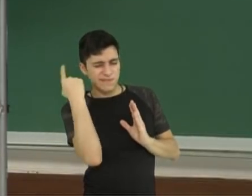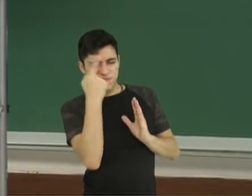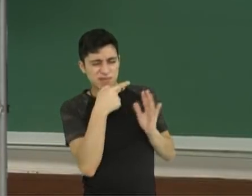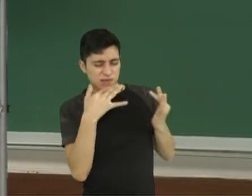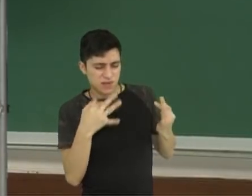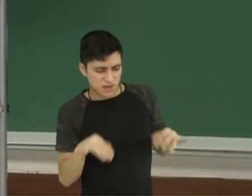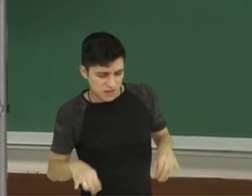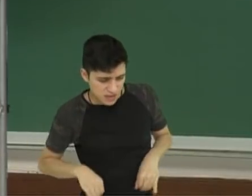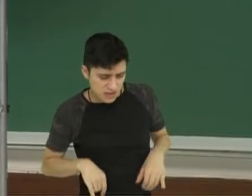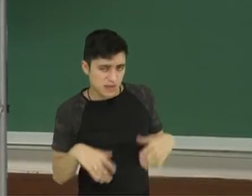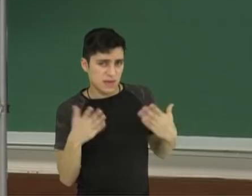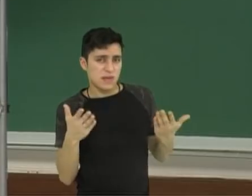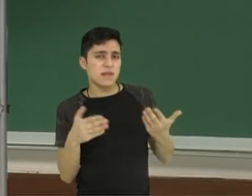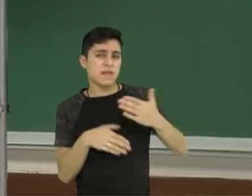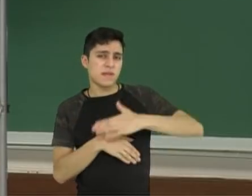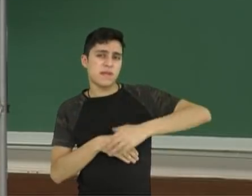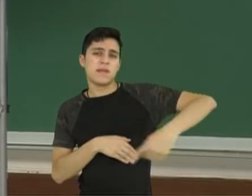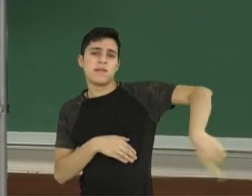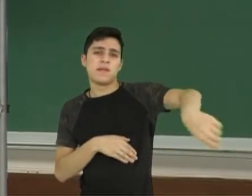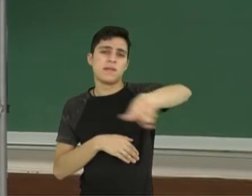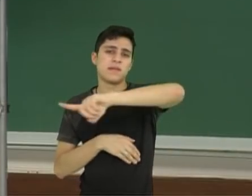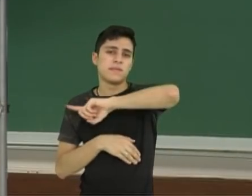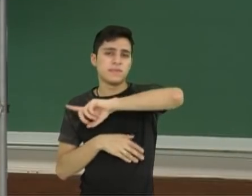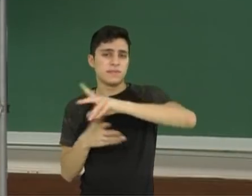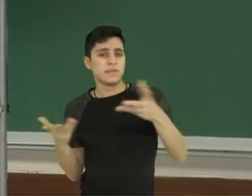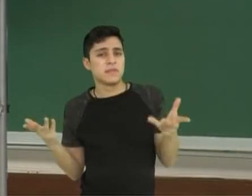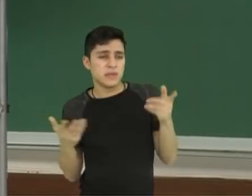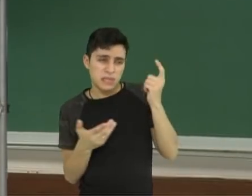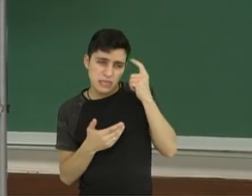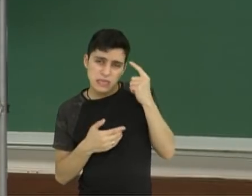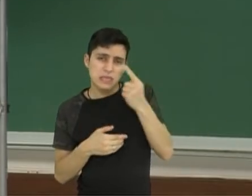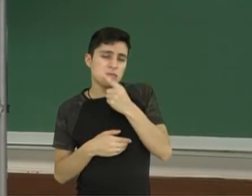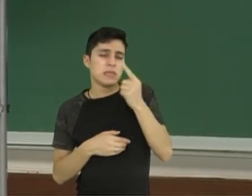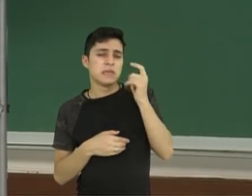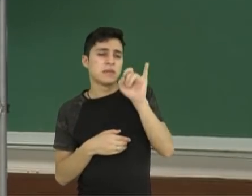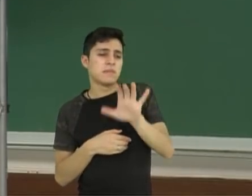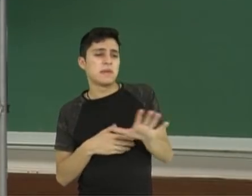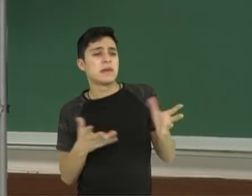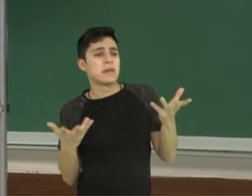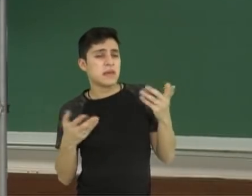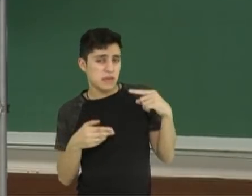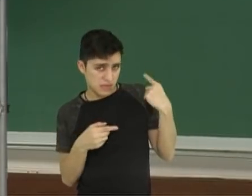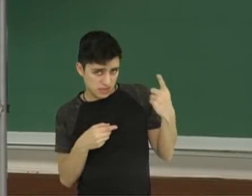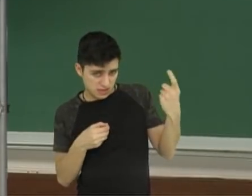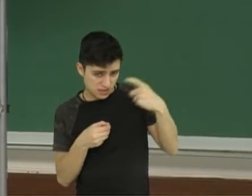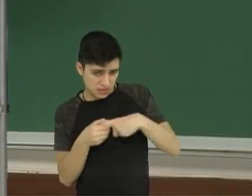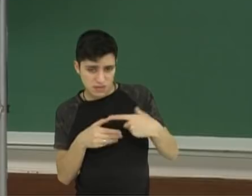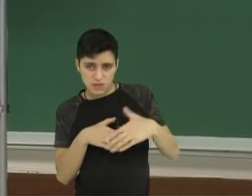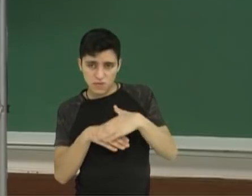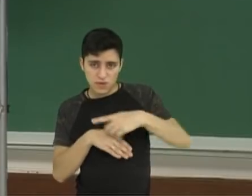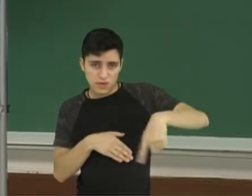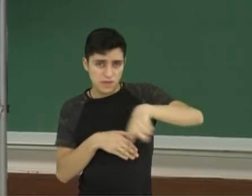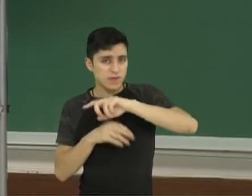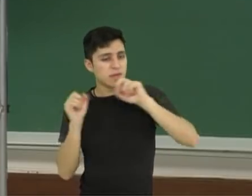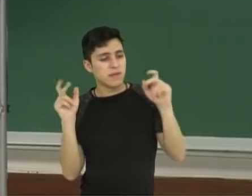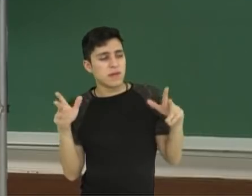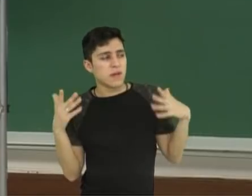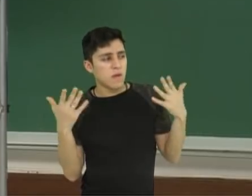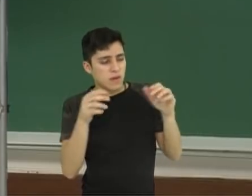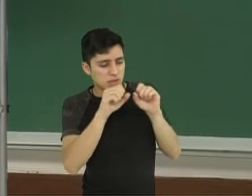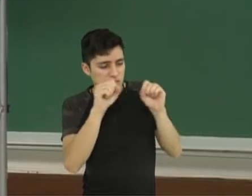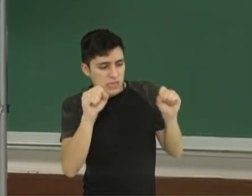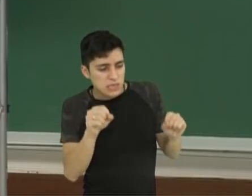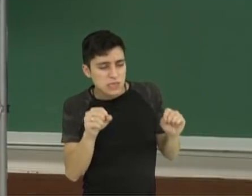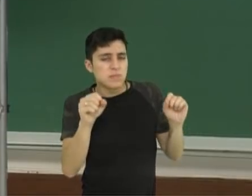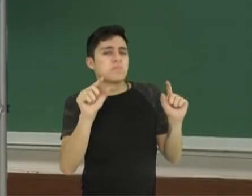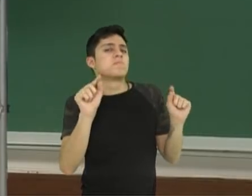de sofrimento? Então eu vou dar um tempinho para vocês, reparem na imagem e eu quero na volta conversar com vocês. Quais sistemas